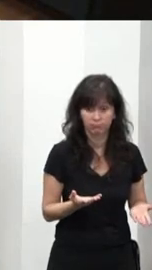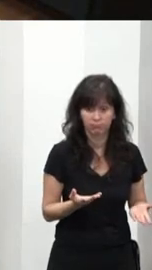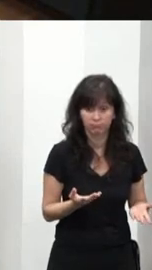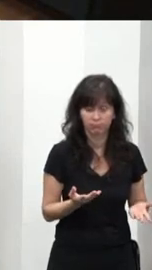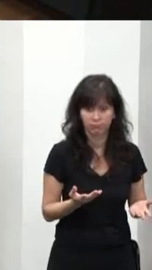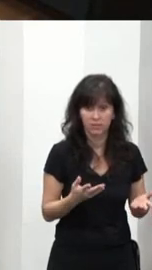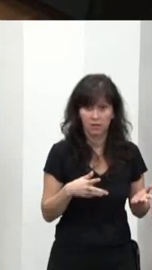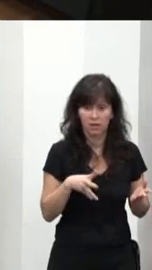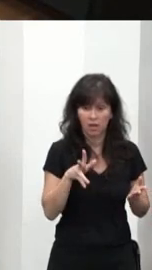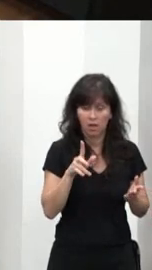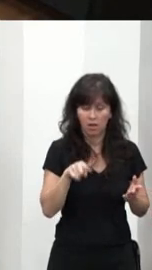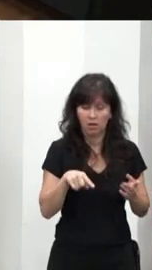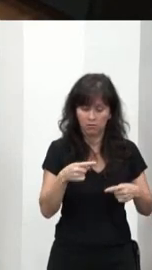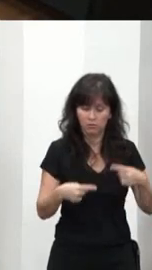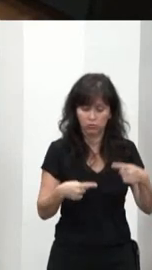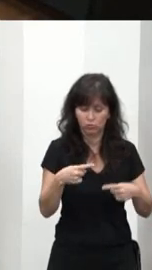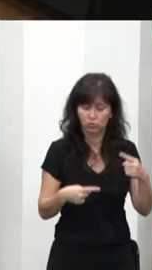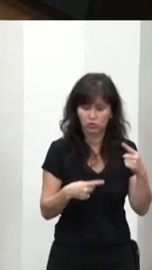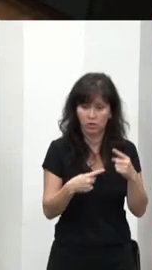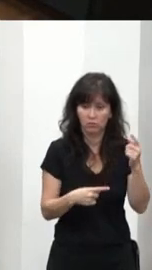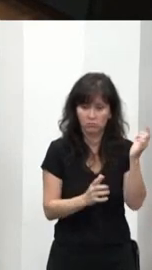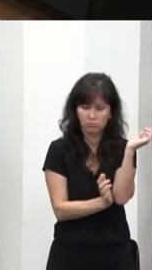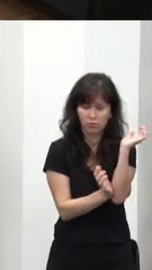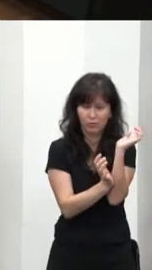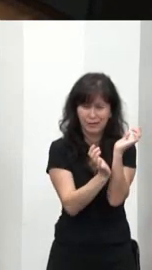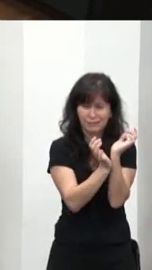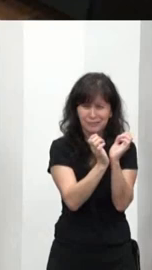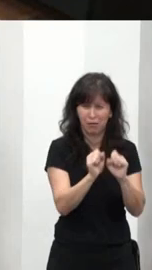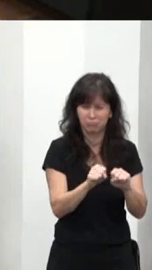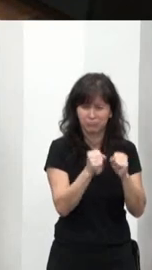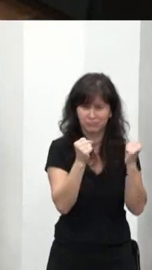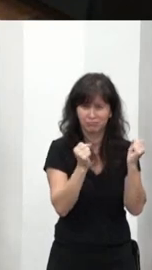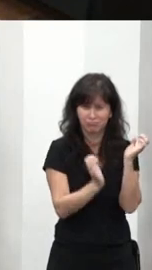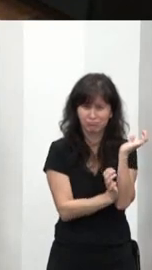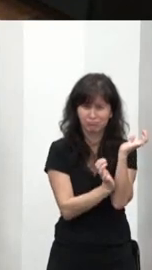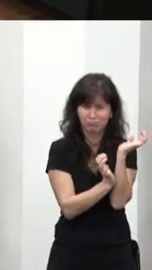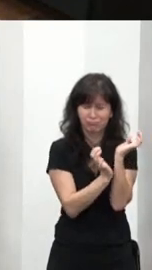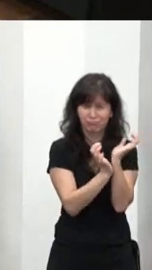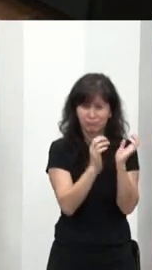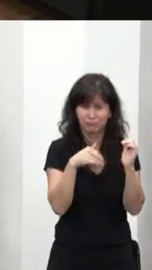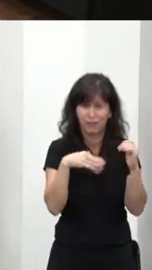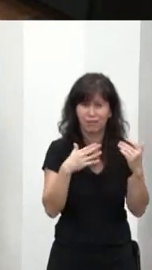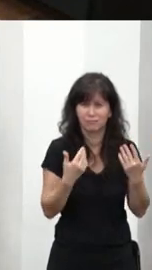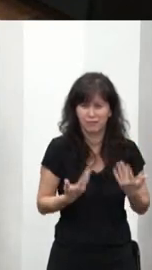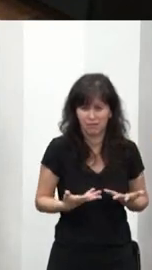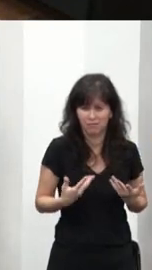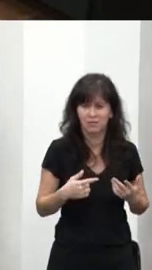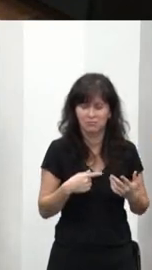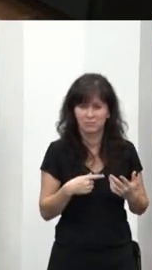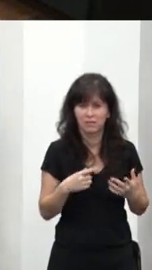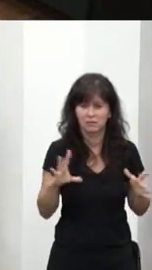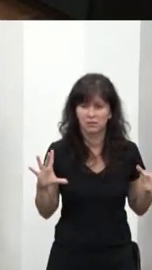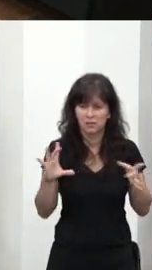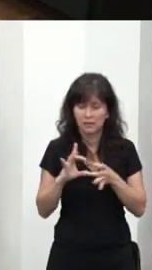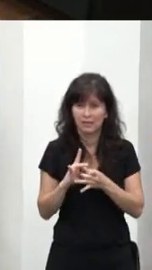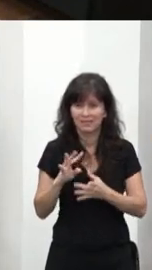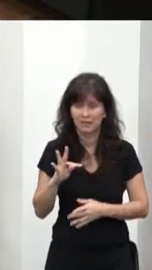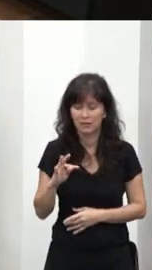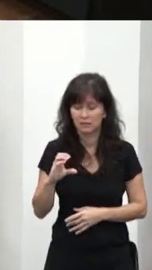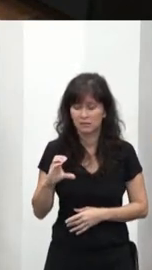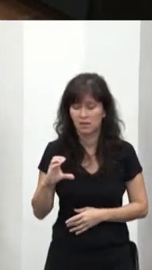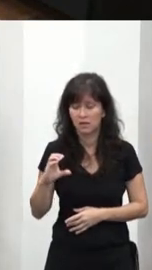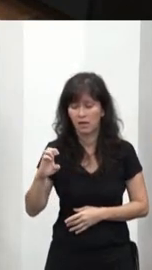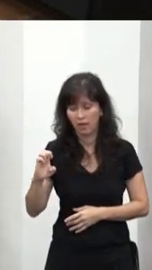desburocratizar e os tribunais de contas ser mais O Elo de acompanhamento e tal Eu acho que isso é muito legal mas eu ia